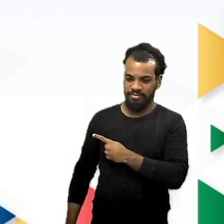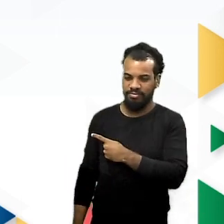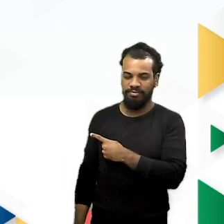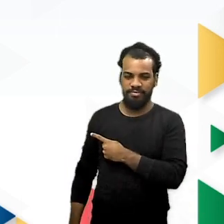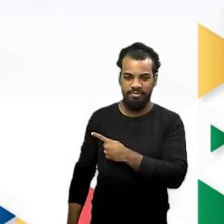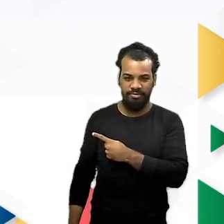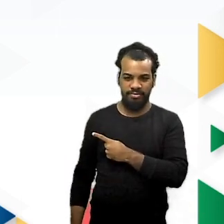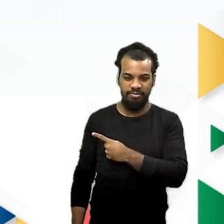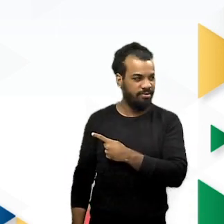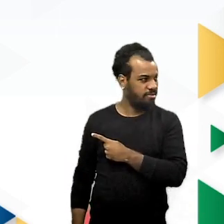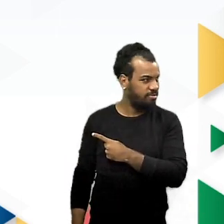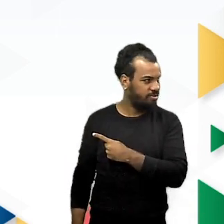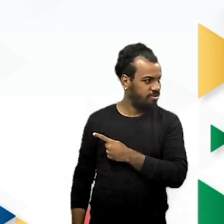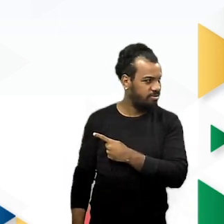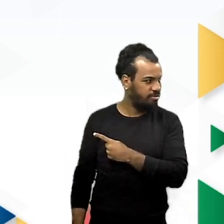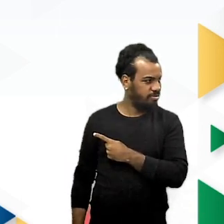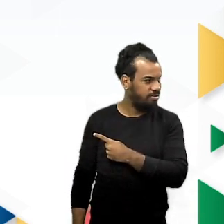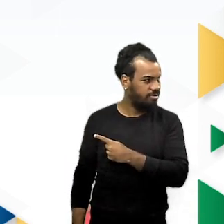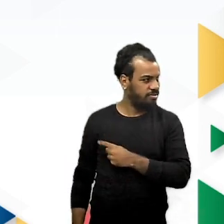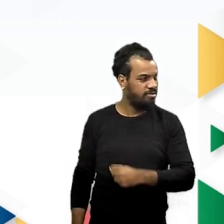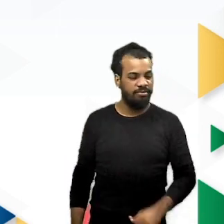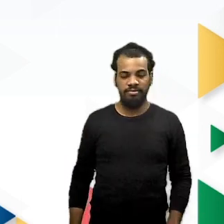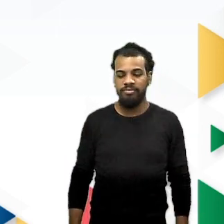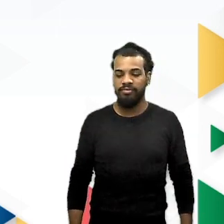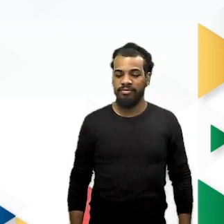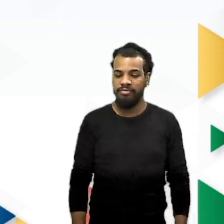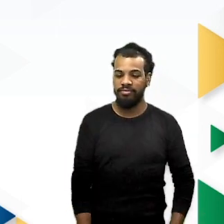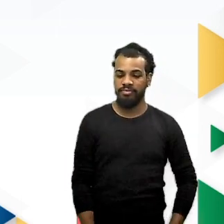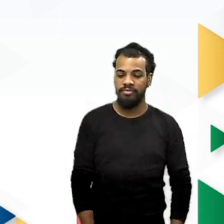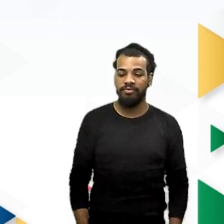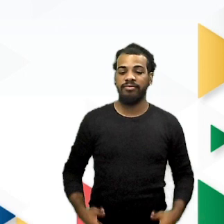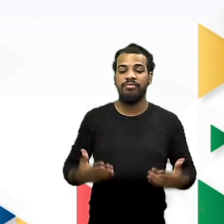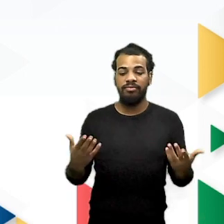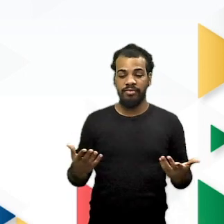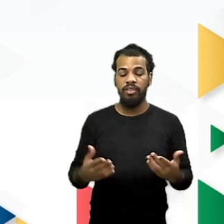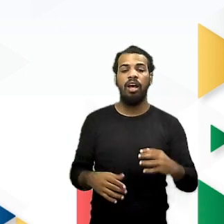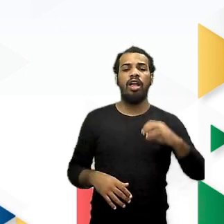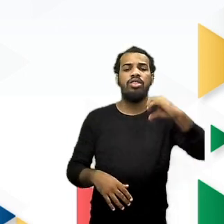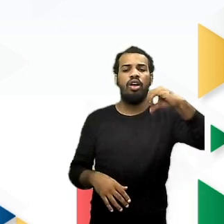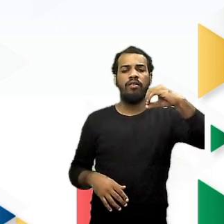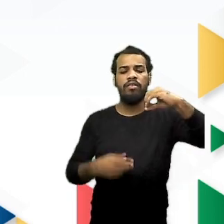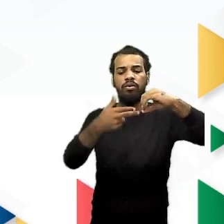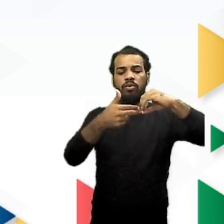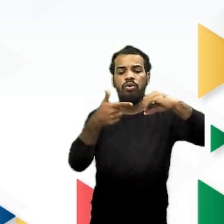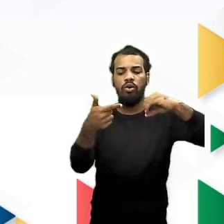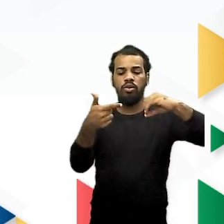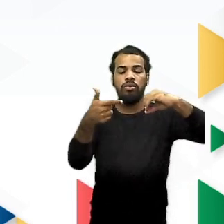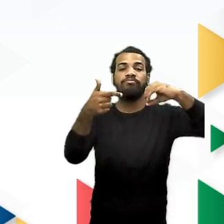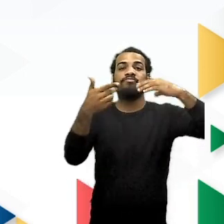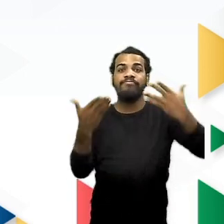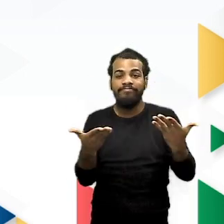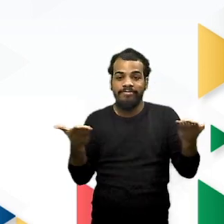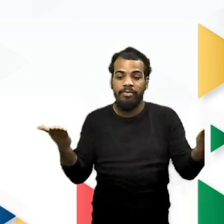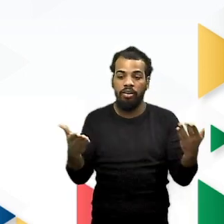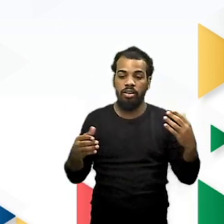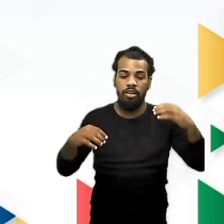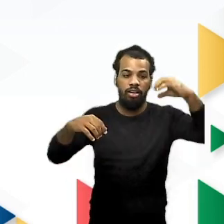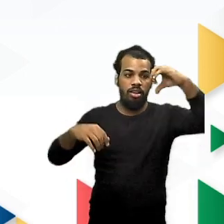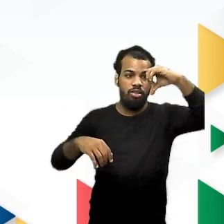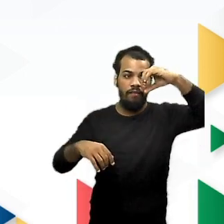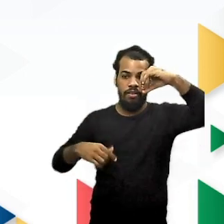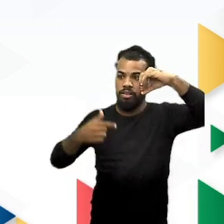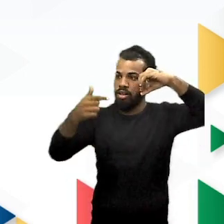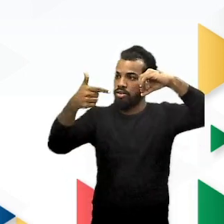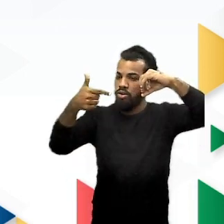ser dividido por 2, porque esse 2 aí passa para o outro lado dividindo. Tá tranquilo até aí? Ok?